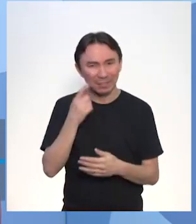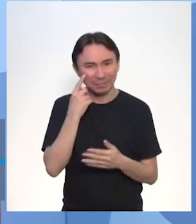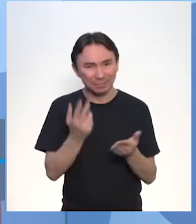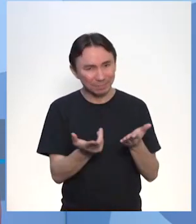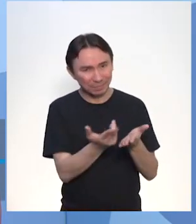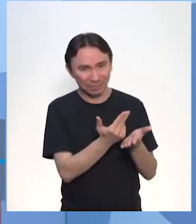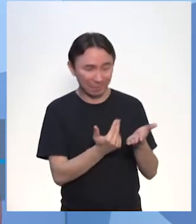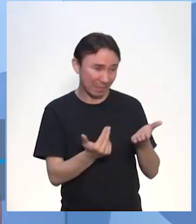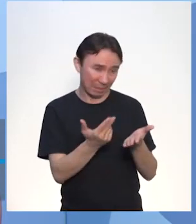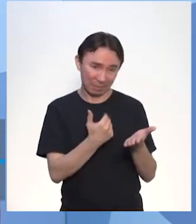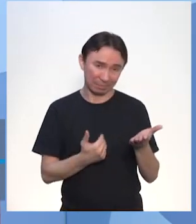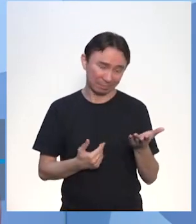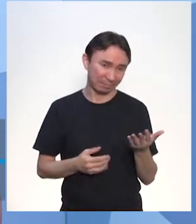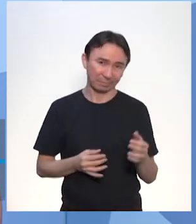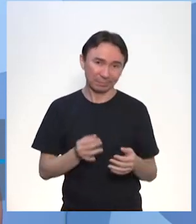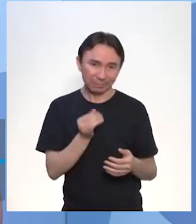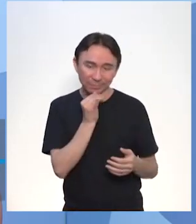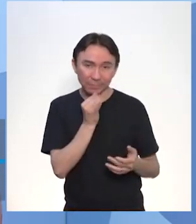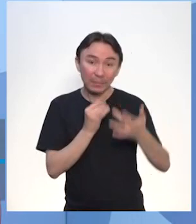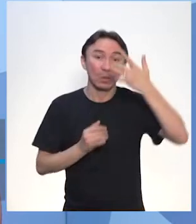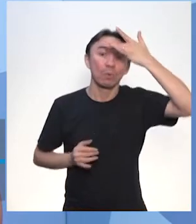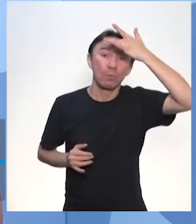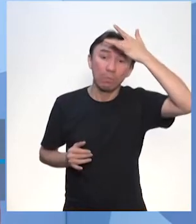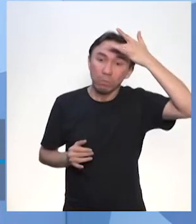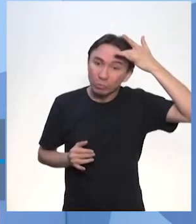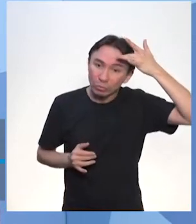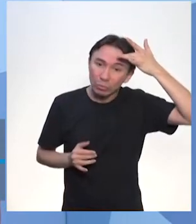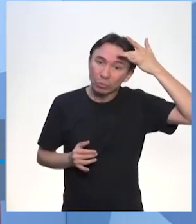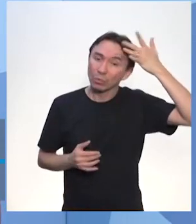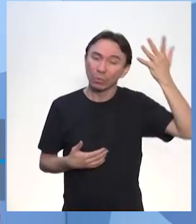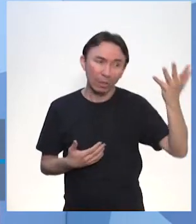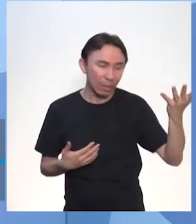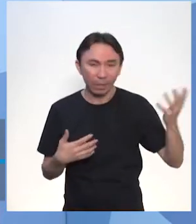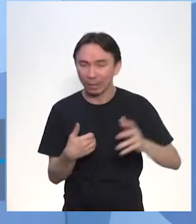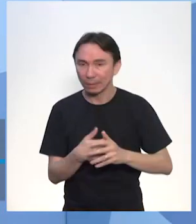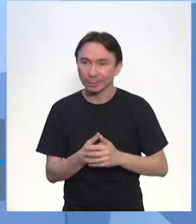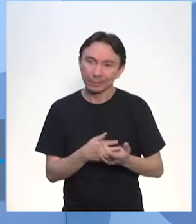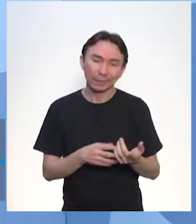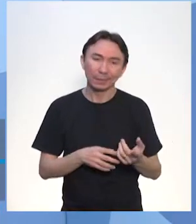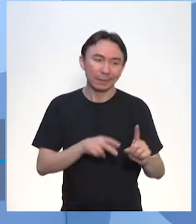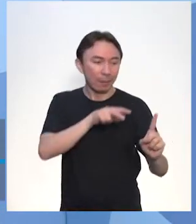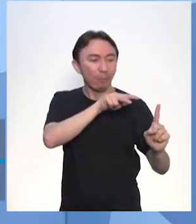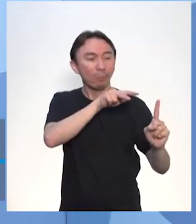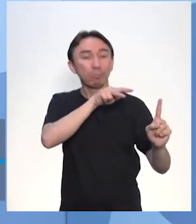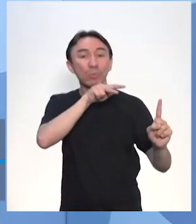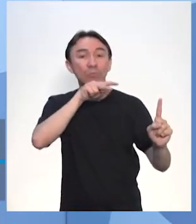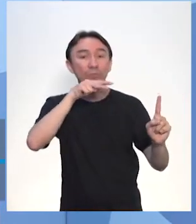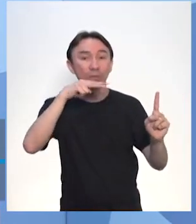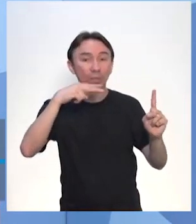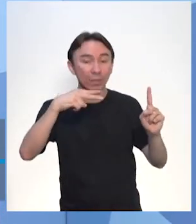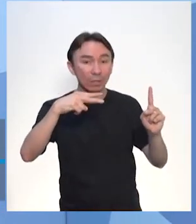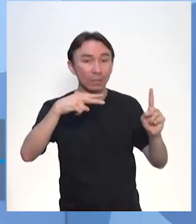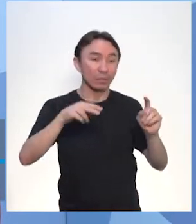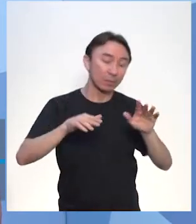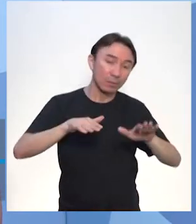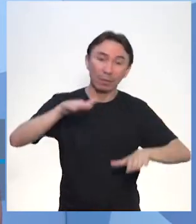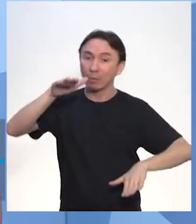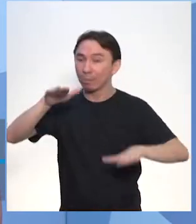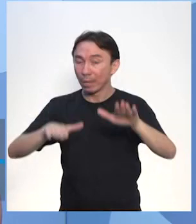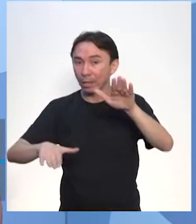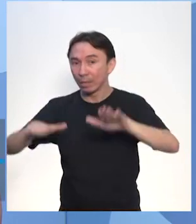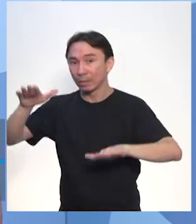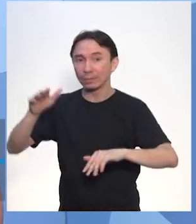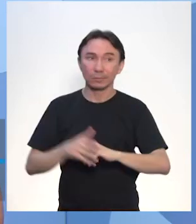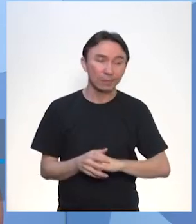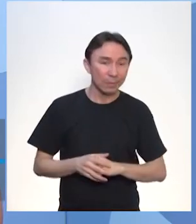que, independente da pessoa, depende só do ponto de vista, depende da situação, do momento em que a gente estiver, e